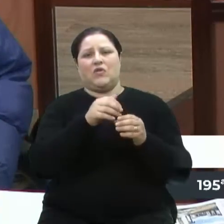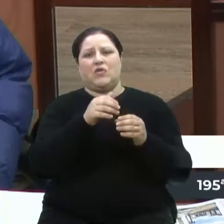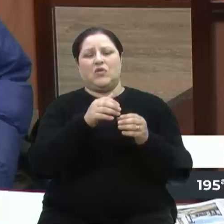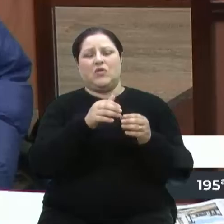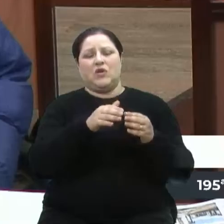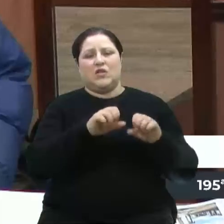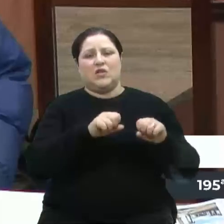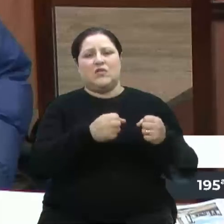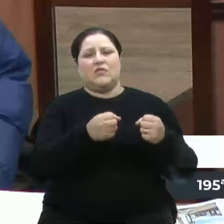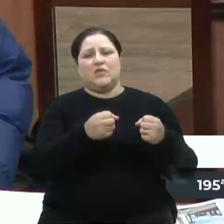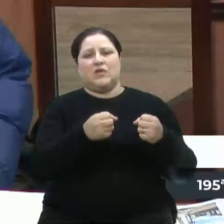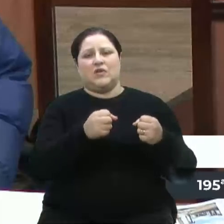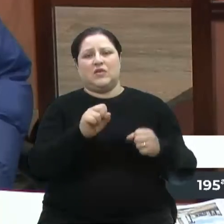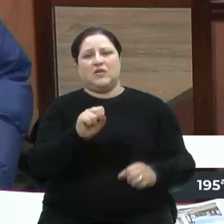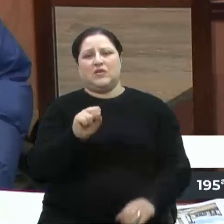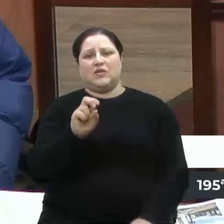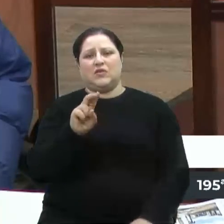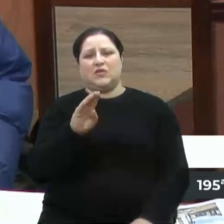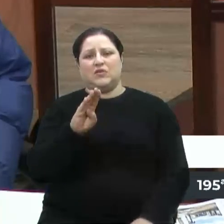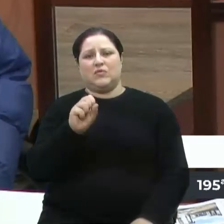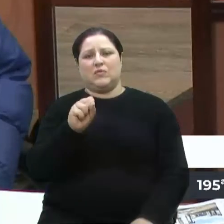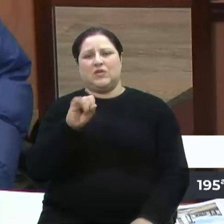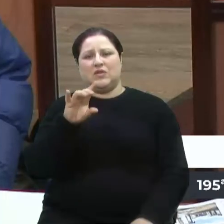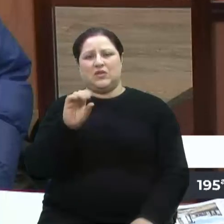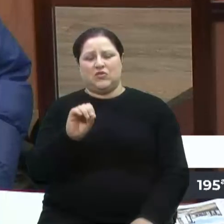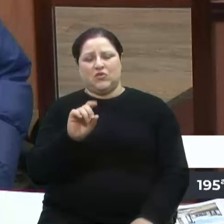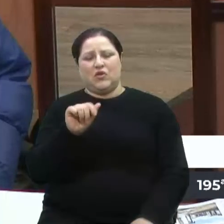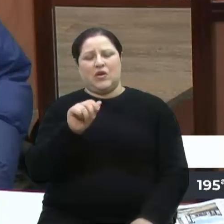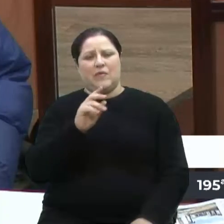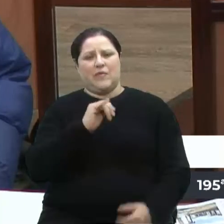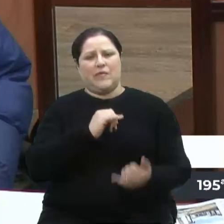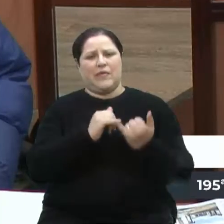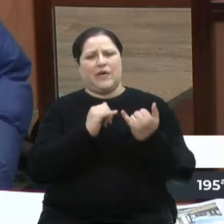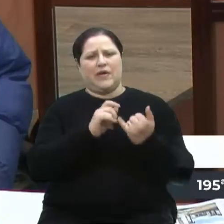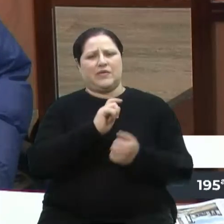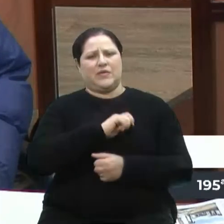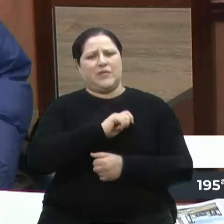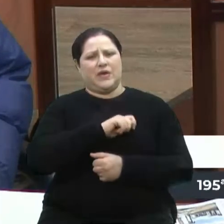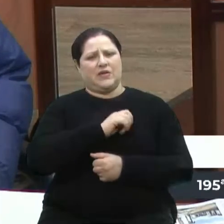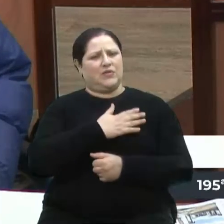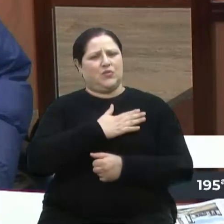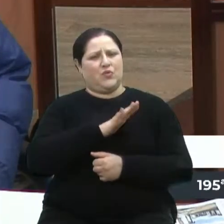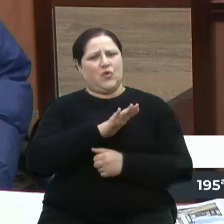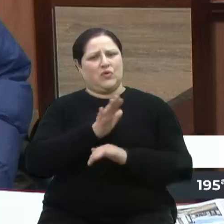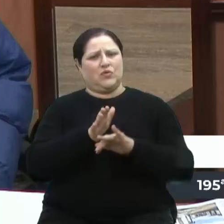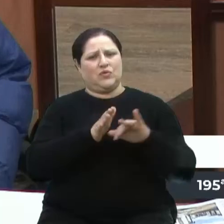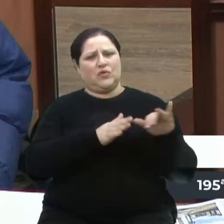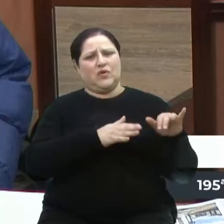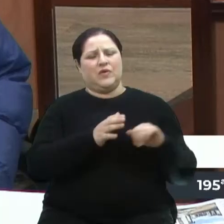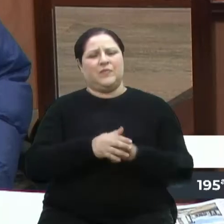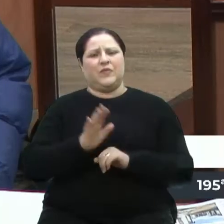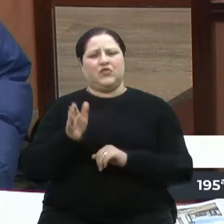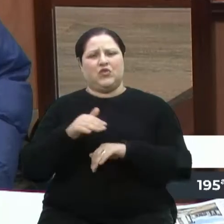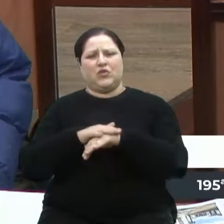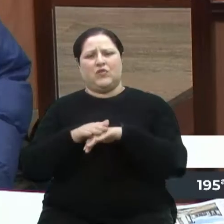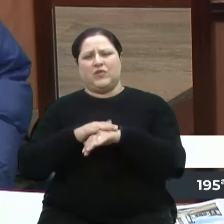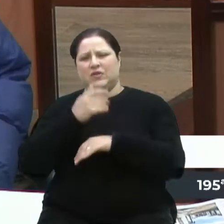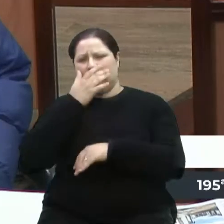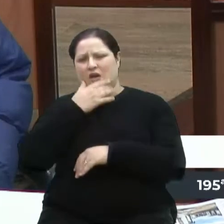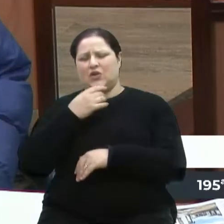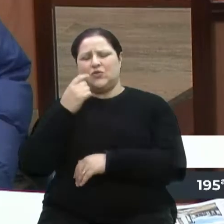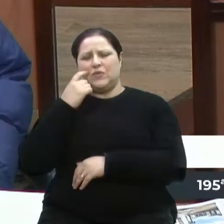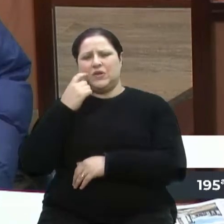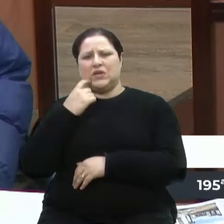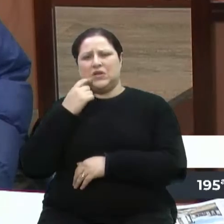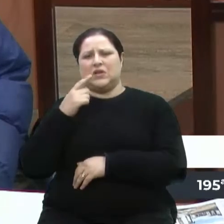numa outra discussão, acho que até com o vereador Petrini, mas posso repetir no nosso grupo dos vereadores, que foi criado,